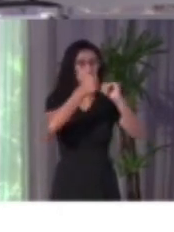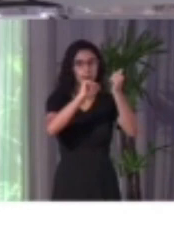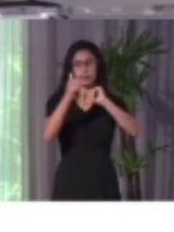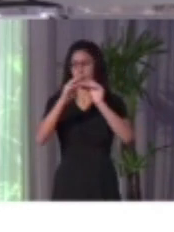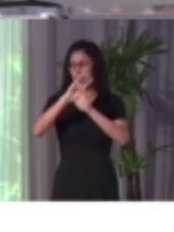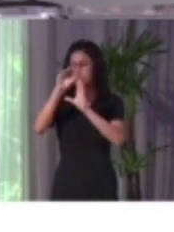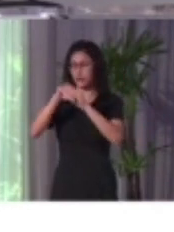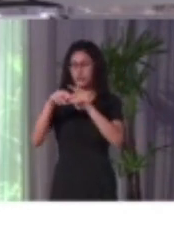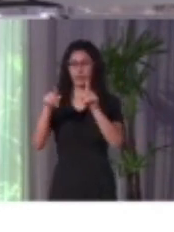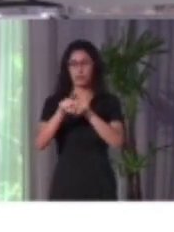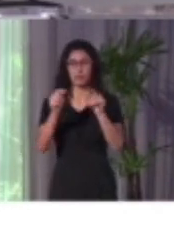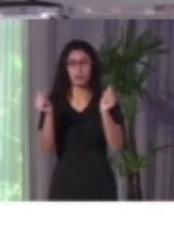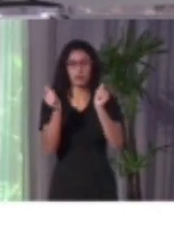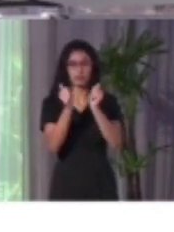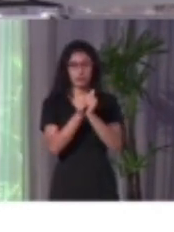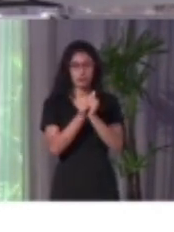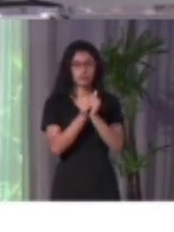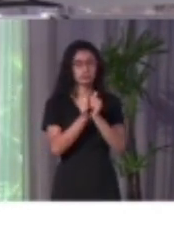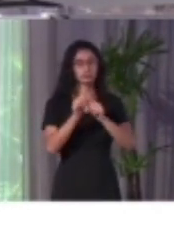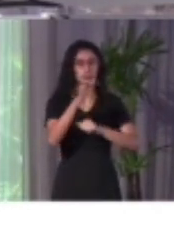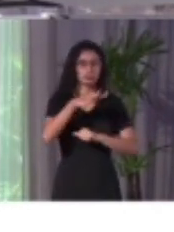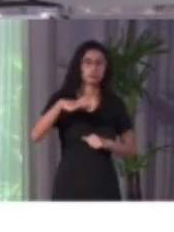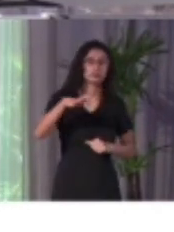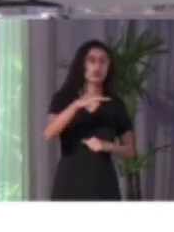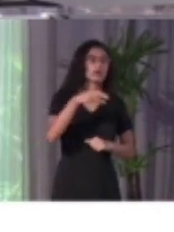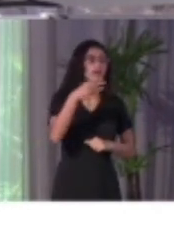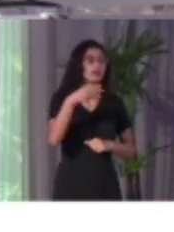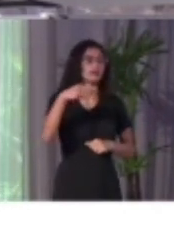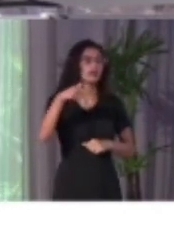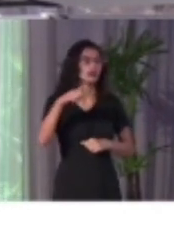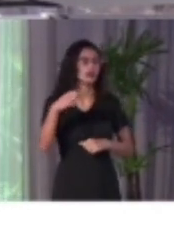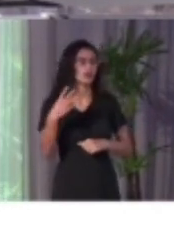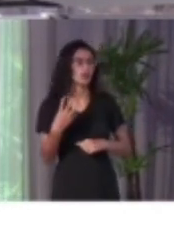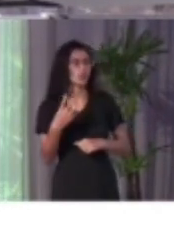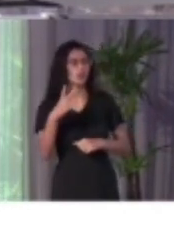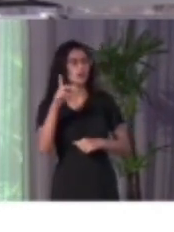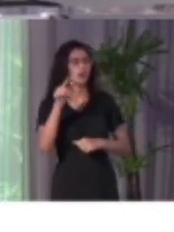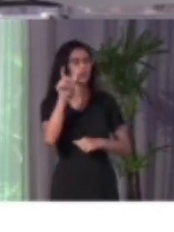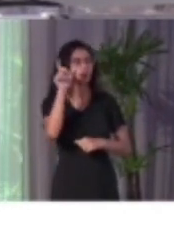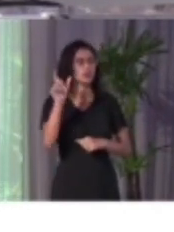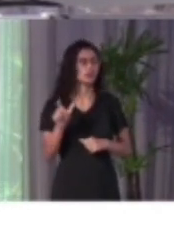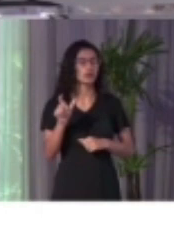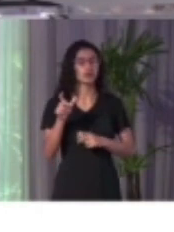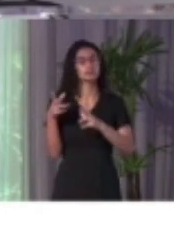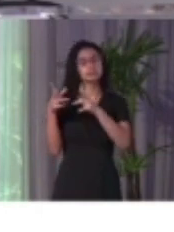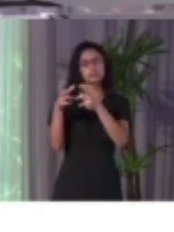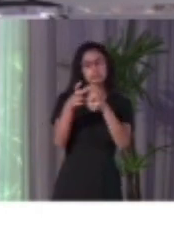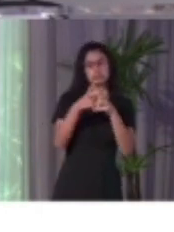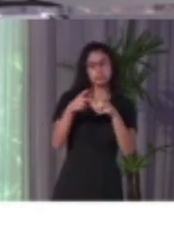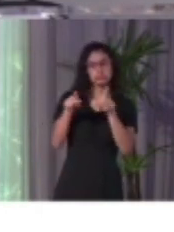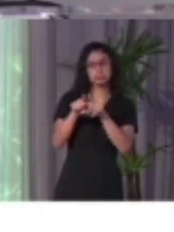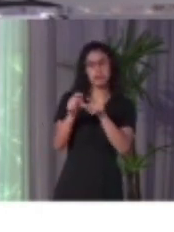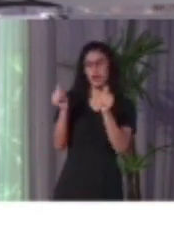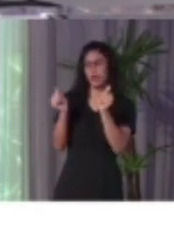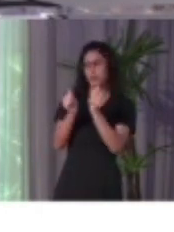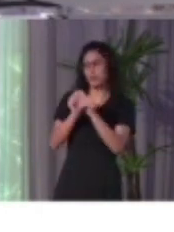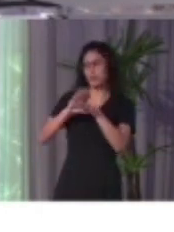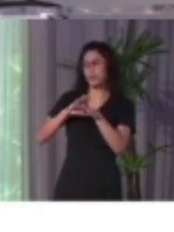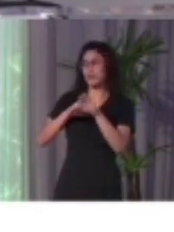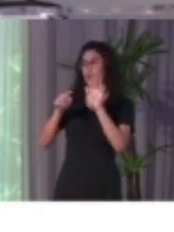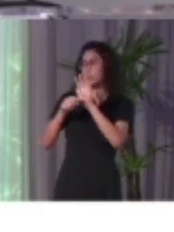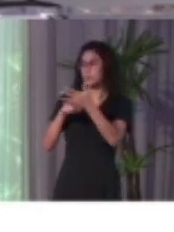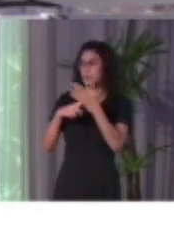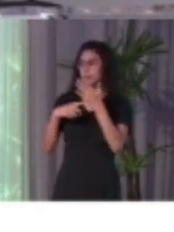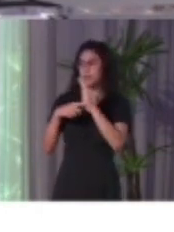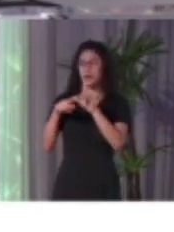dentro desse N total, 374 eram de pessoas que se identificaram como pacientes fazendo a sua